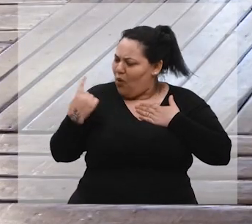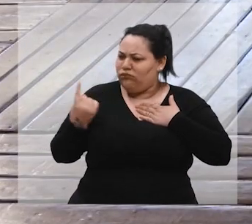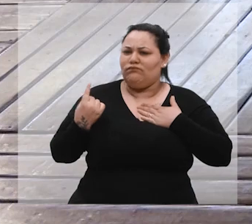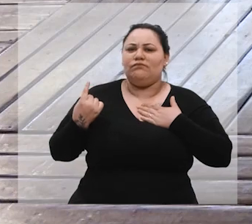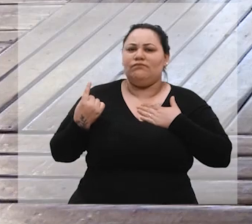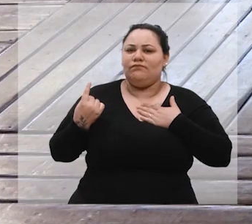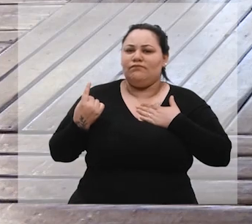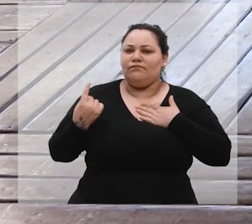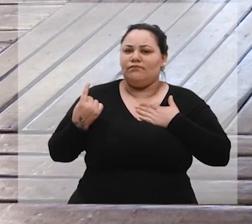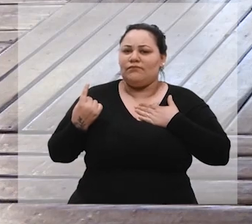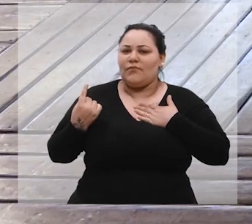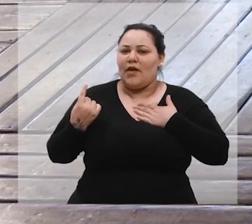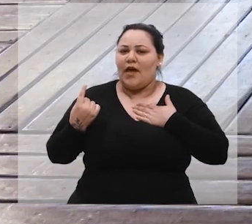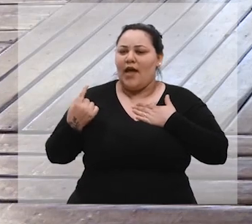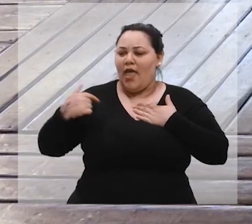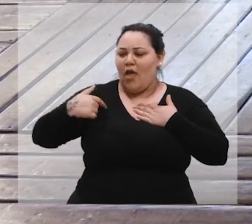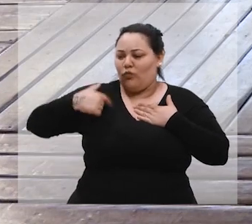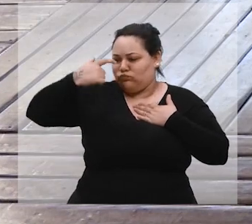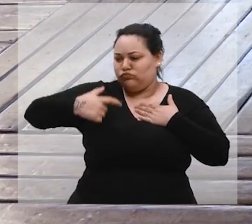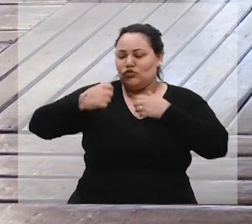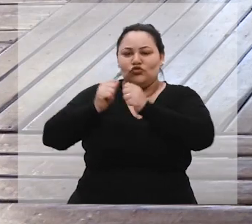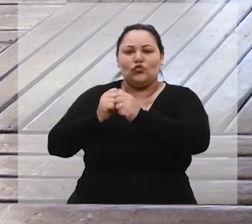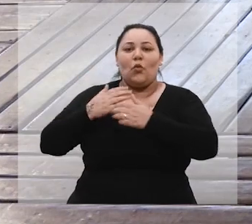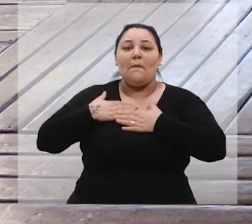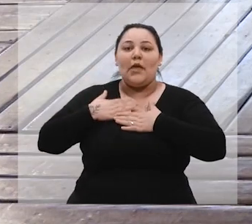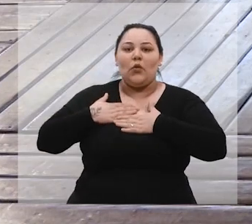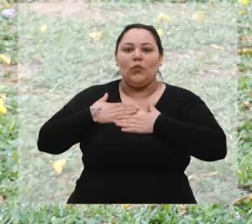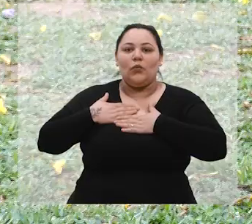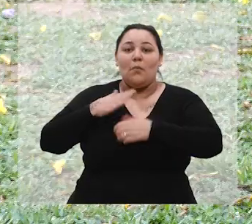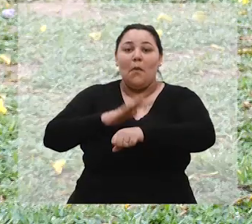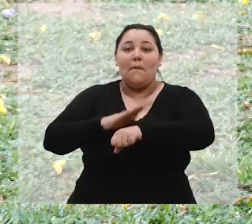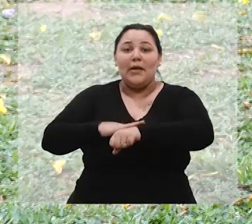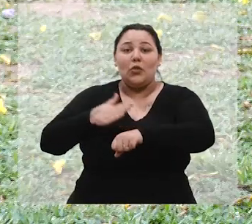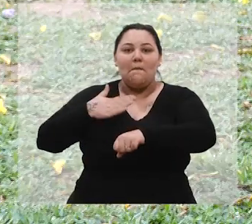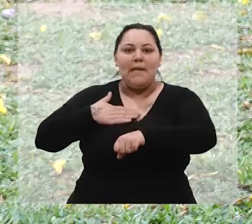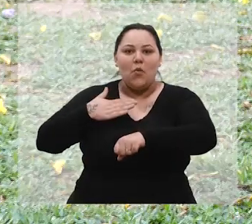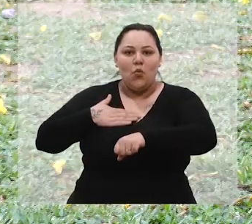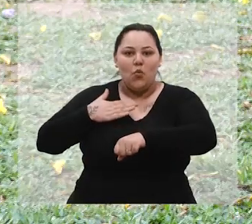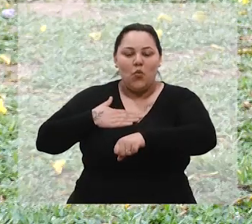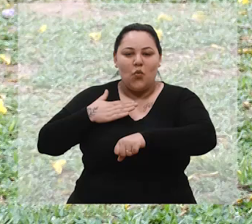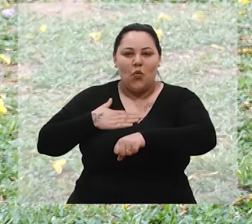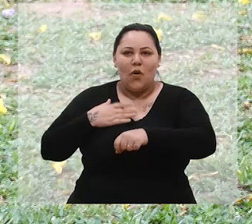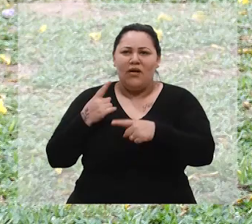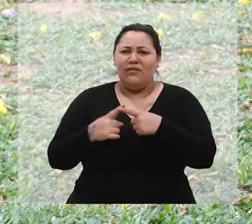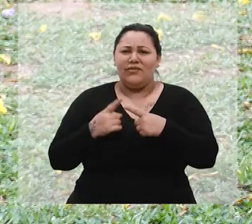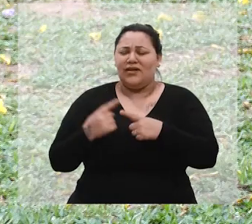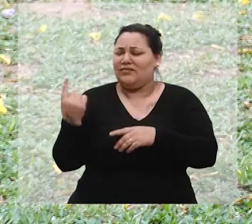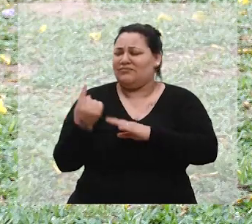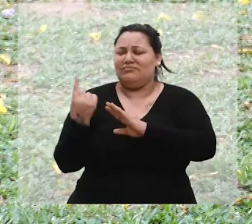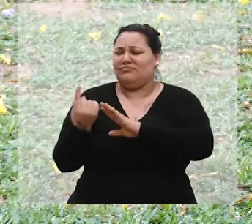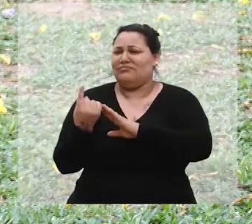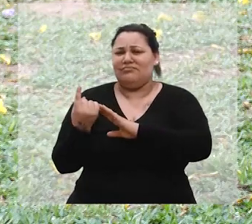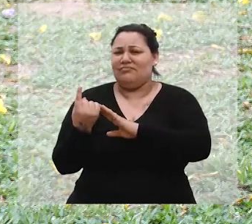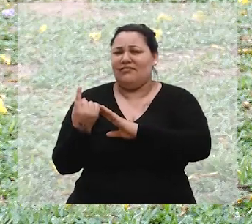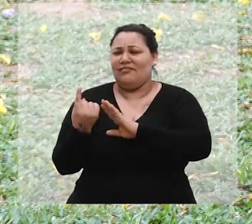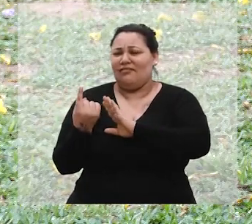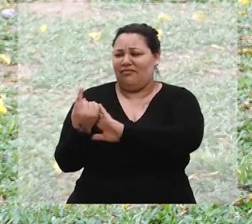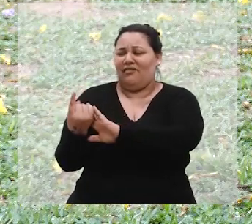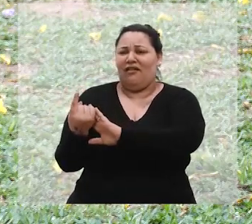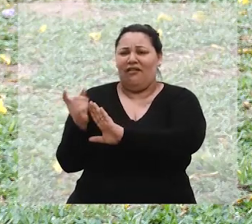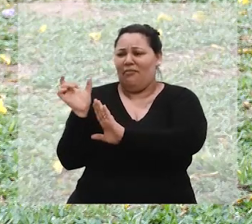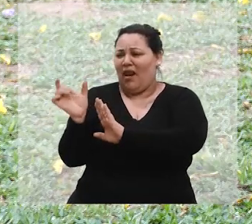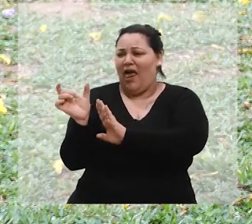tivesse garantida. Então, eu insisto em usar o termo solidão e não solitude, justamente porque acho que a palavra solidão, ela contempla isso